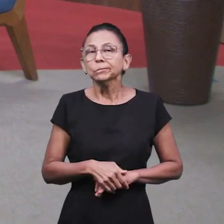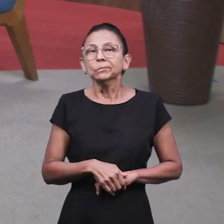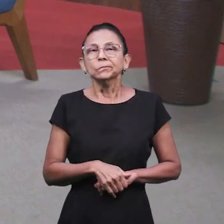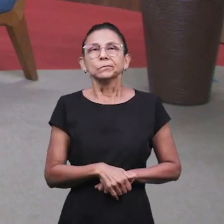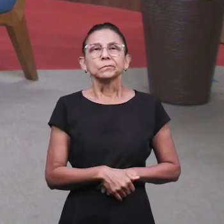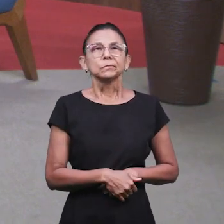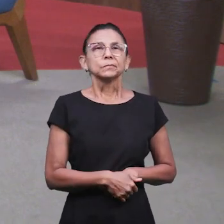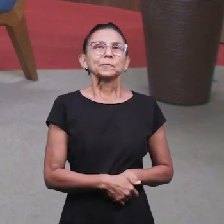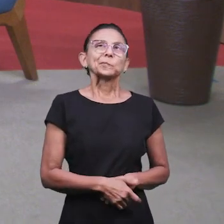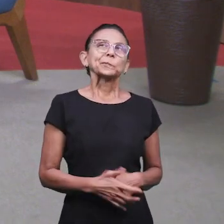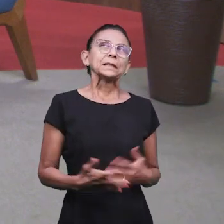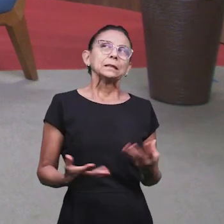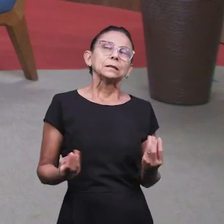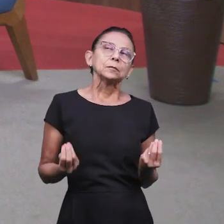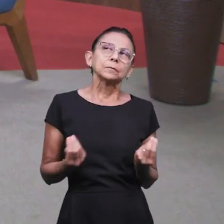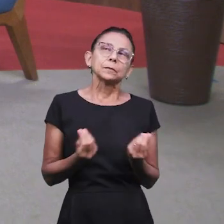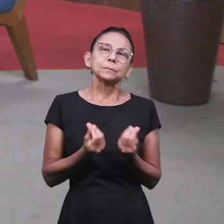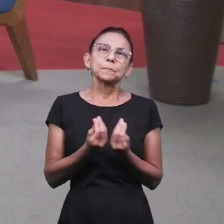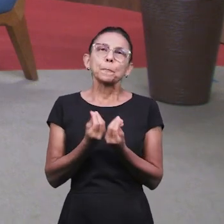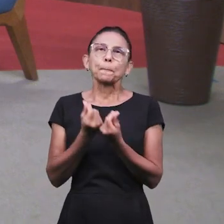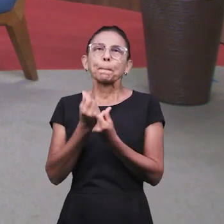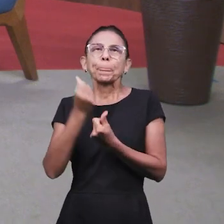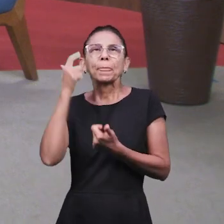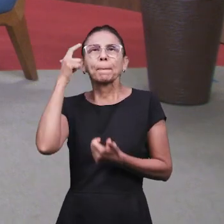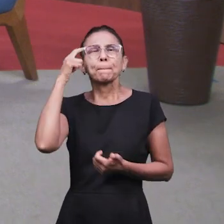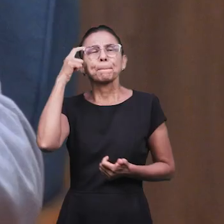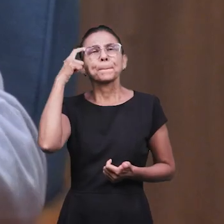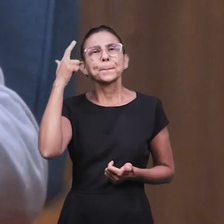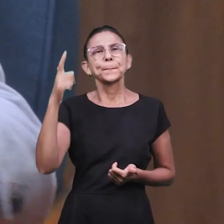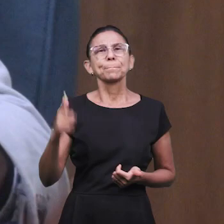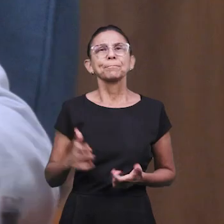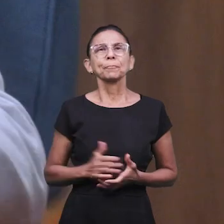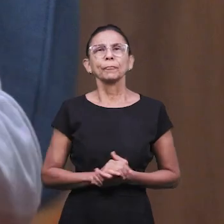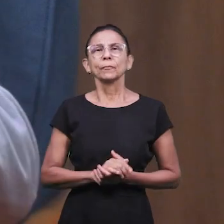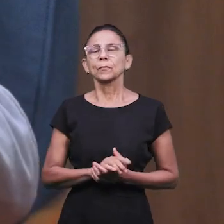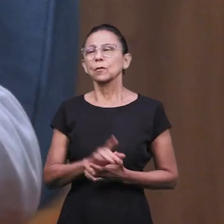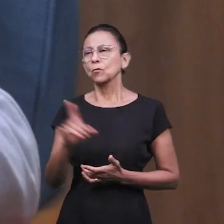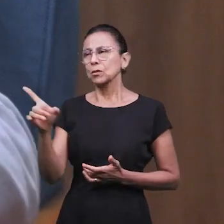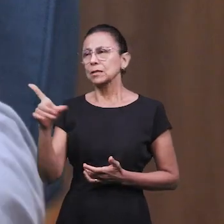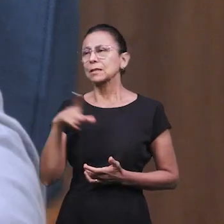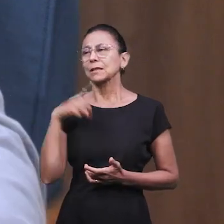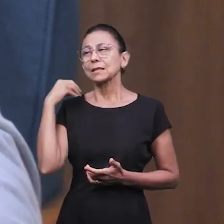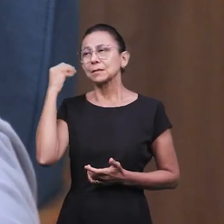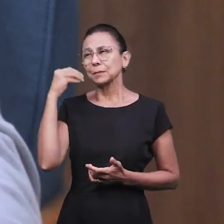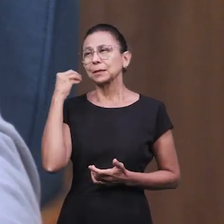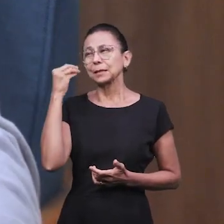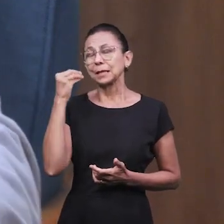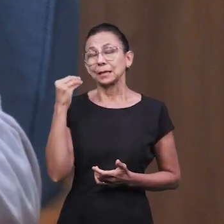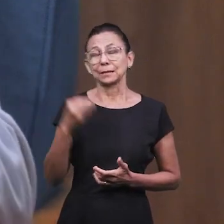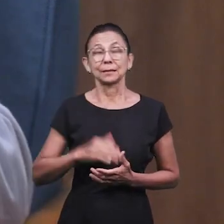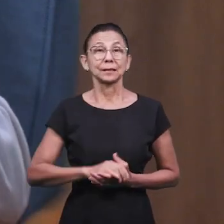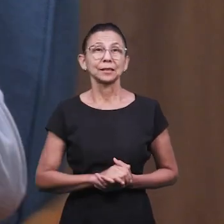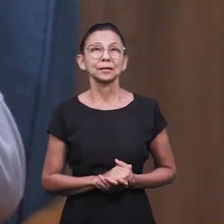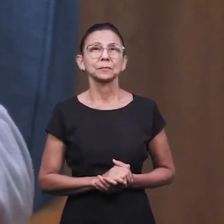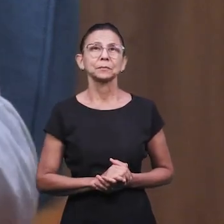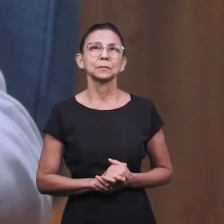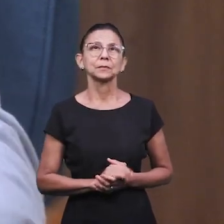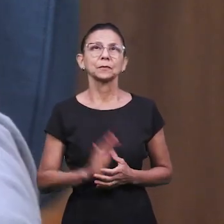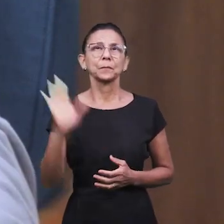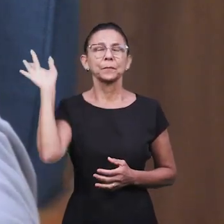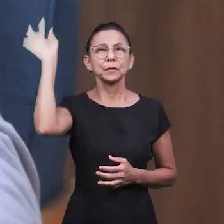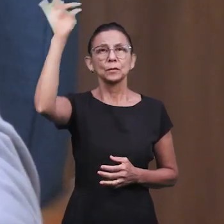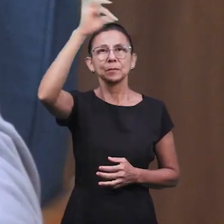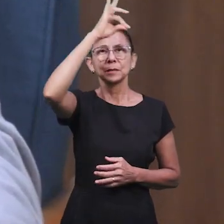Então eu fico pensando, você tem experiência, muitos têm, mas quando o Espírito Santo